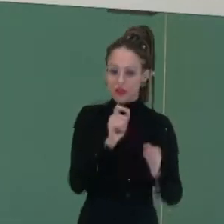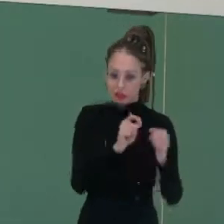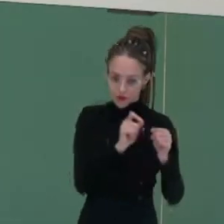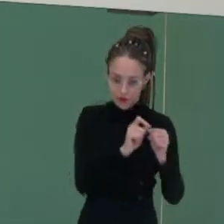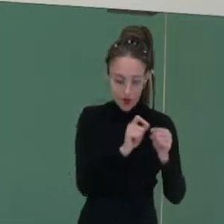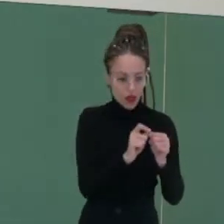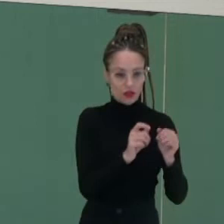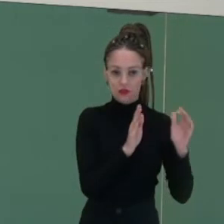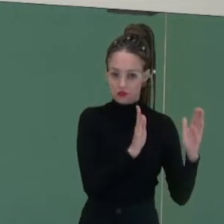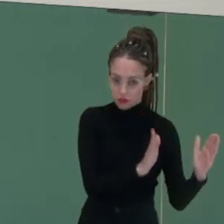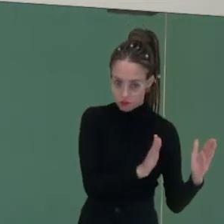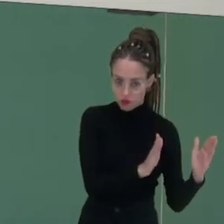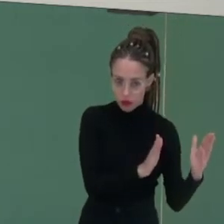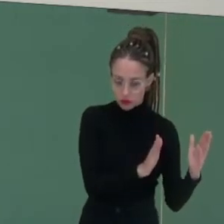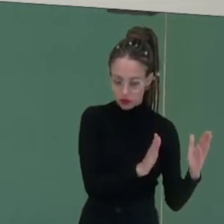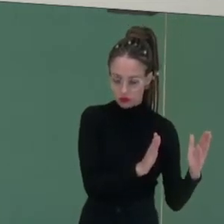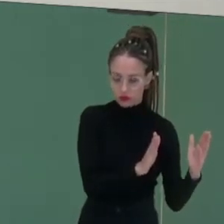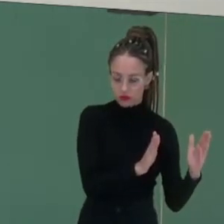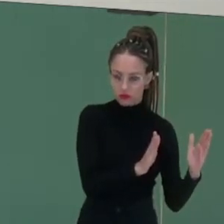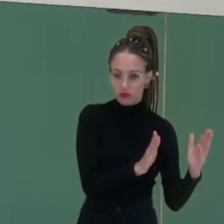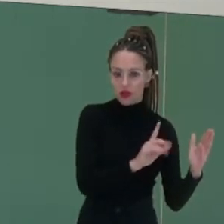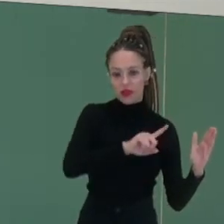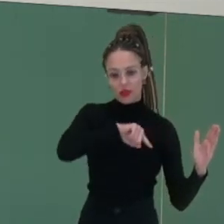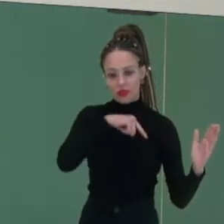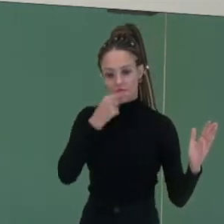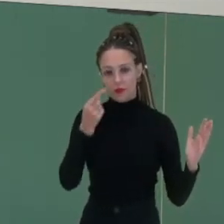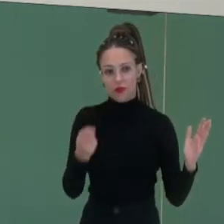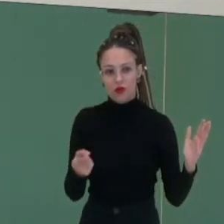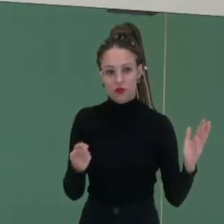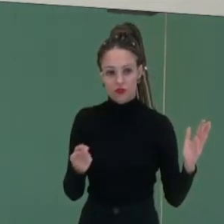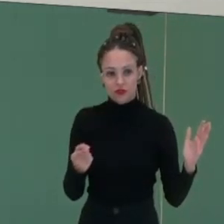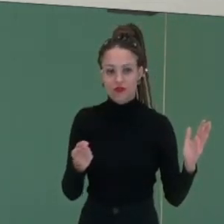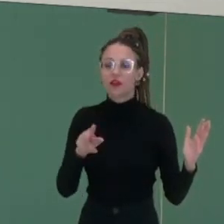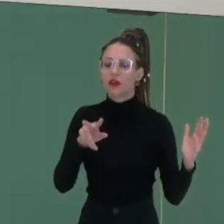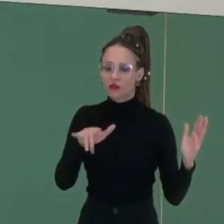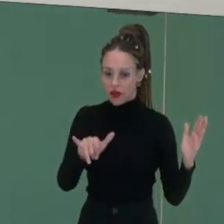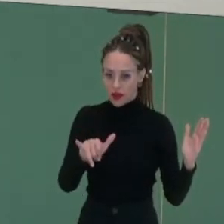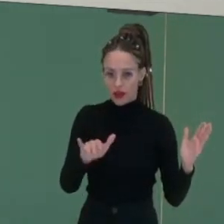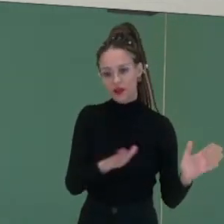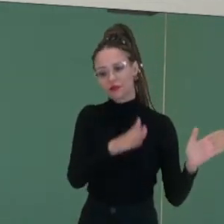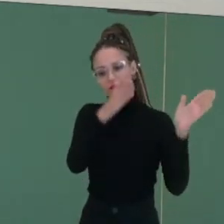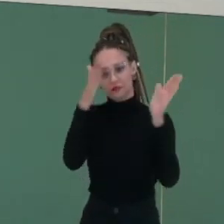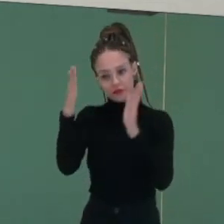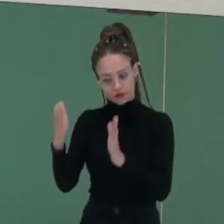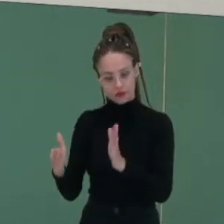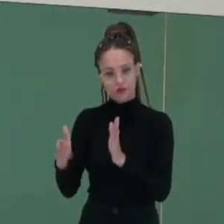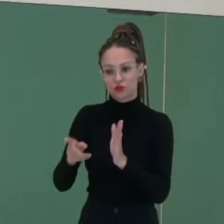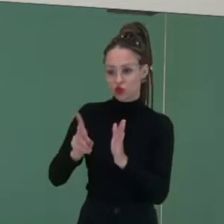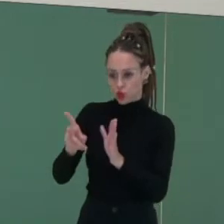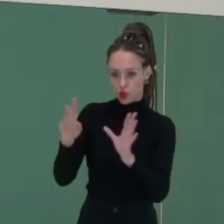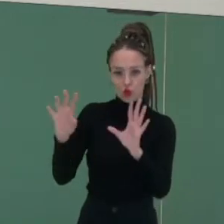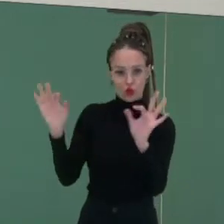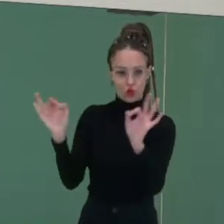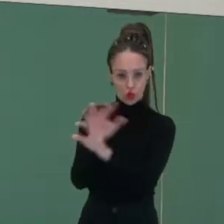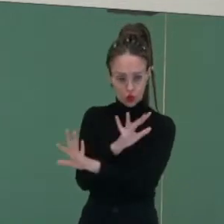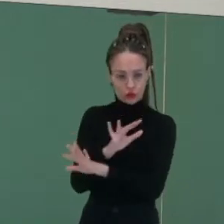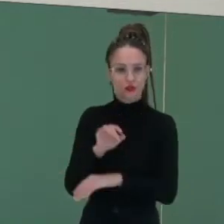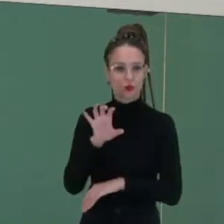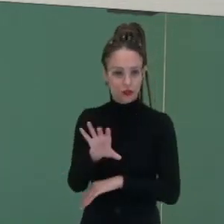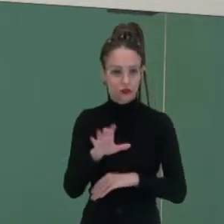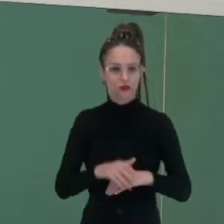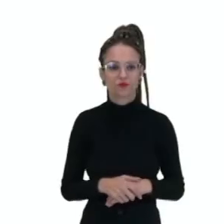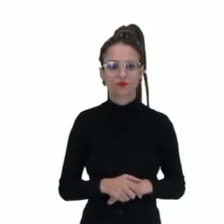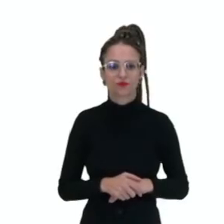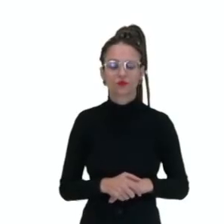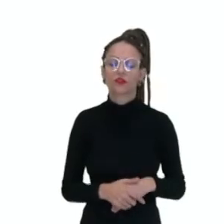uma parte, né? Depois vai ser passado para outro fazer a conclusão, seria isso,